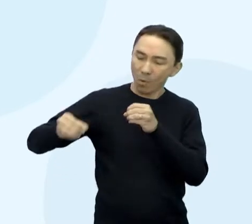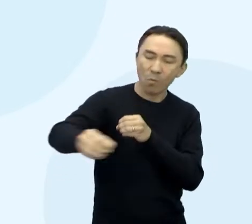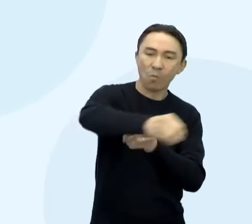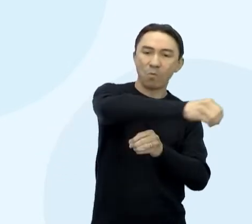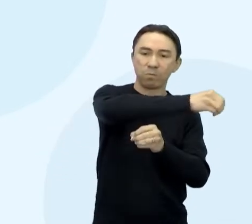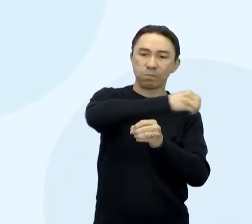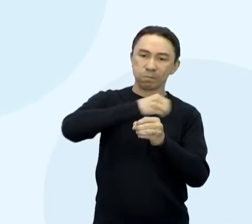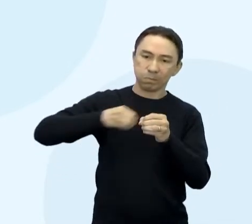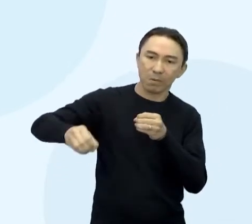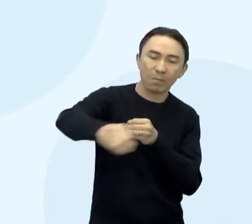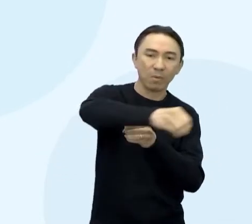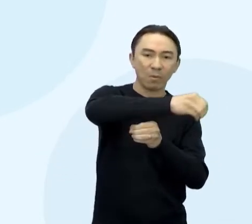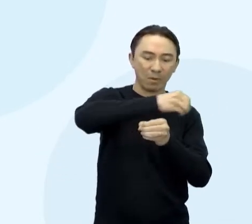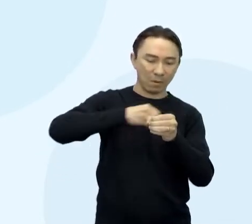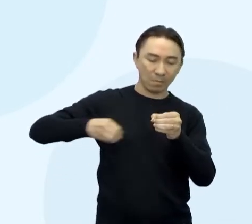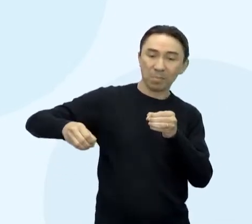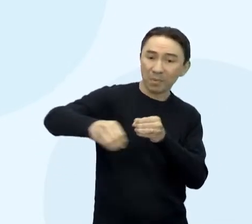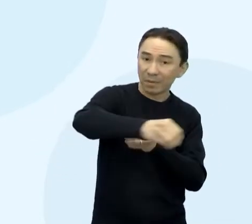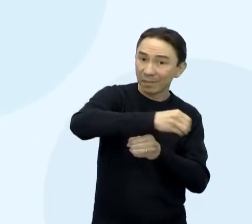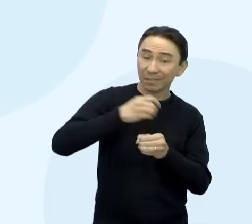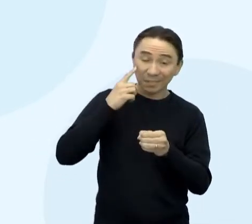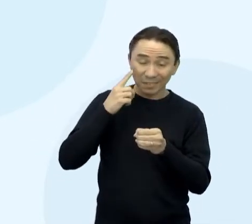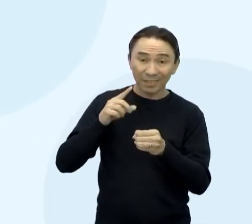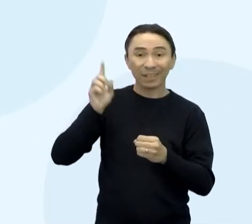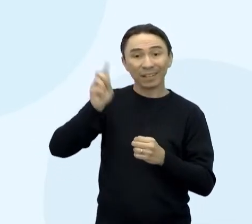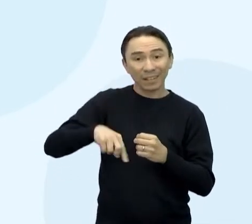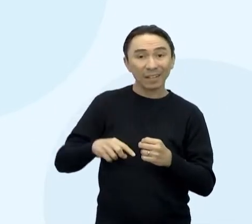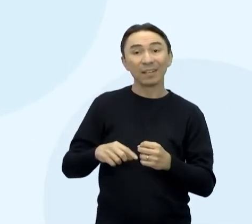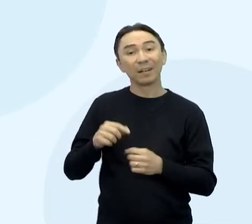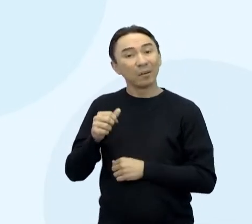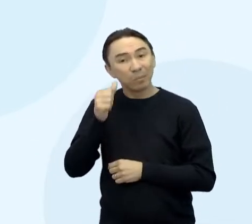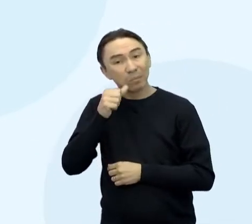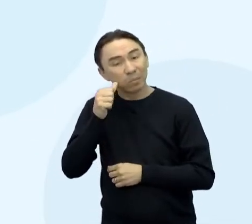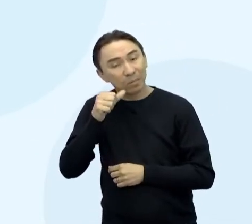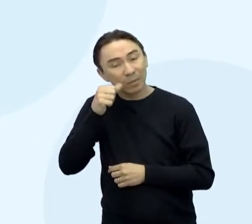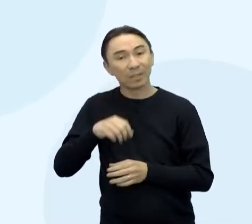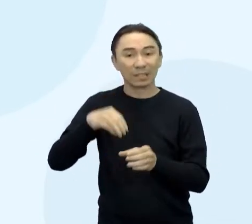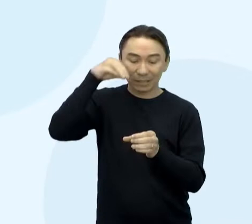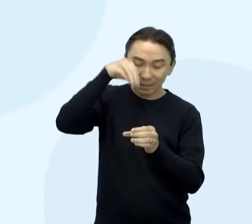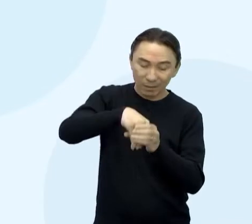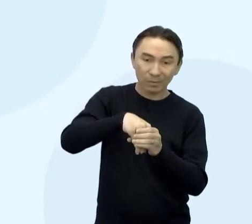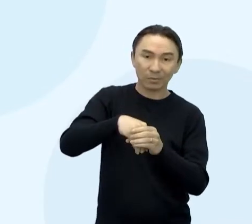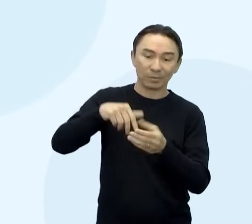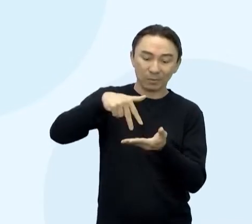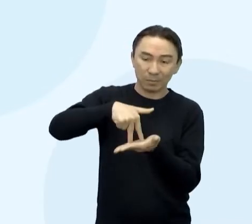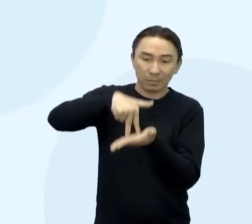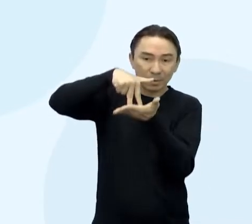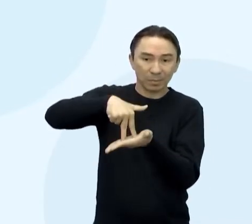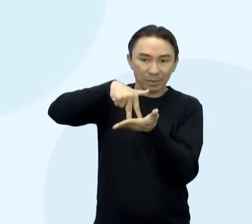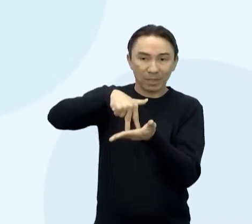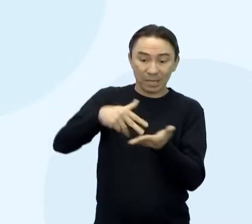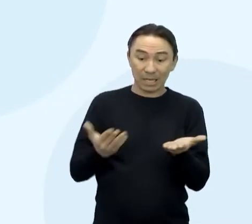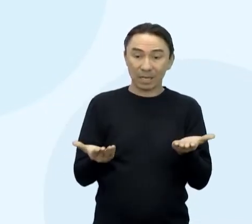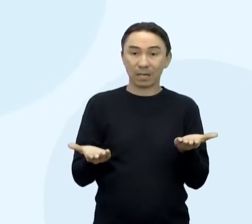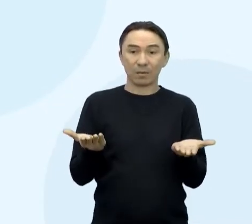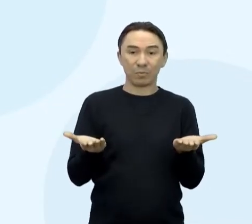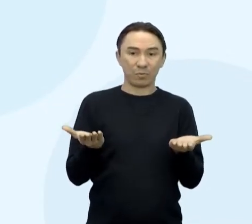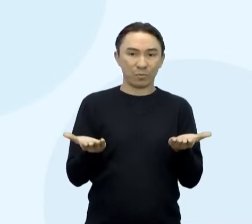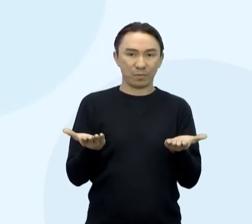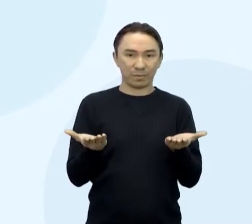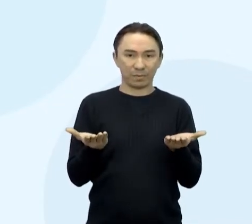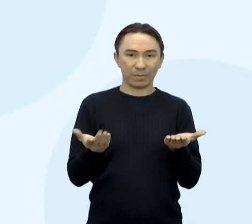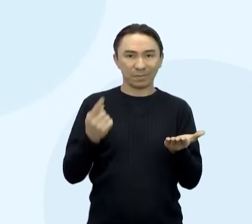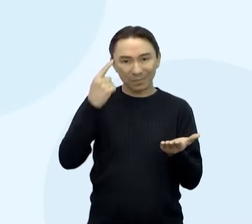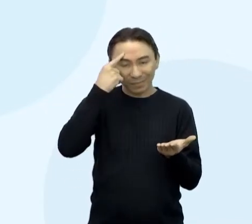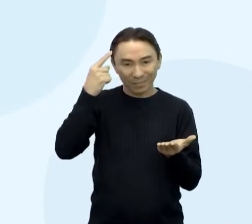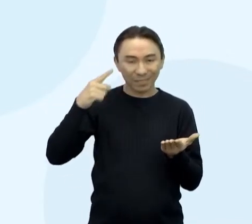sistema isolado da garota dentro de um elevador em equilíbrio. O equilíbrio, ainda sempre lembrando, a normal e